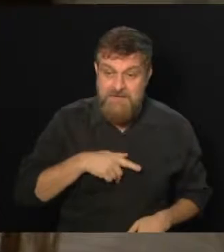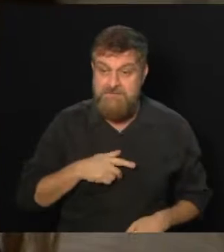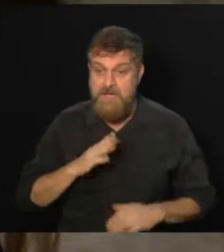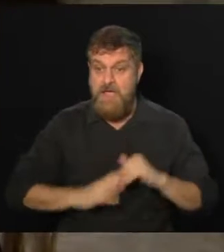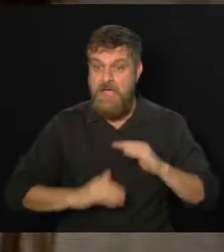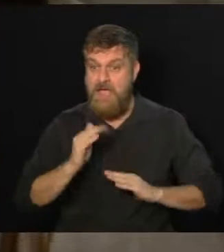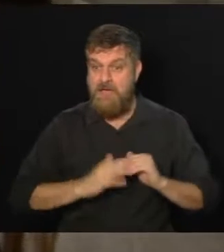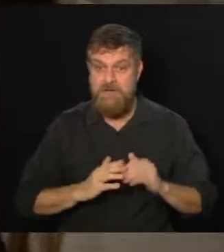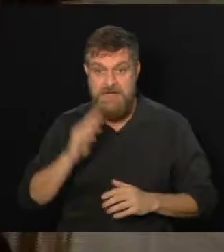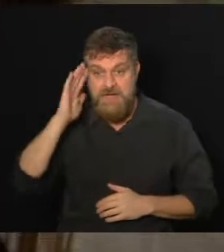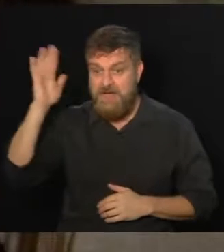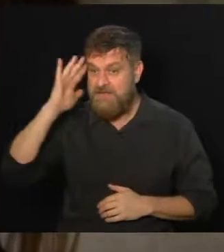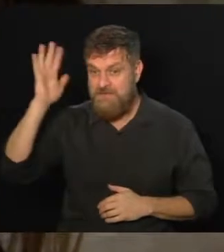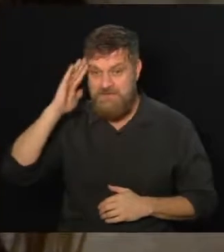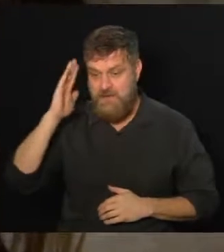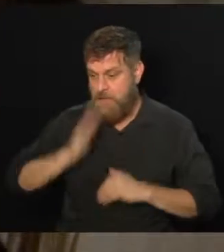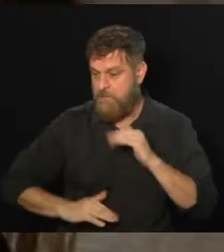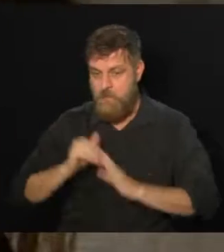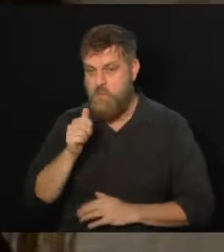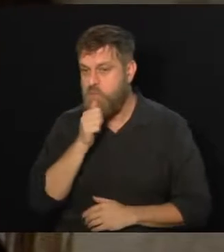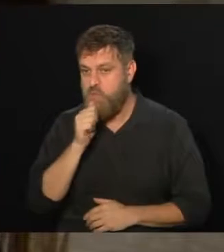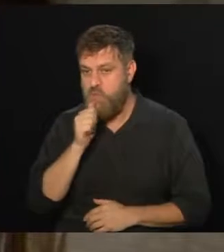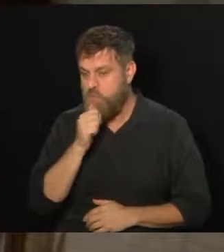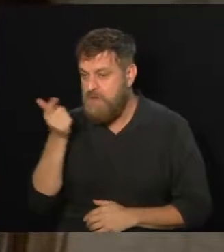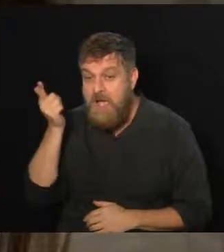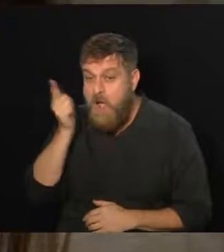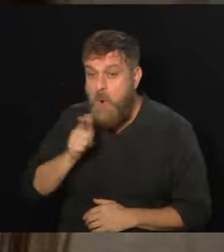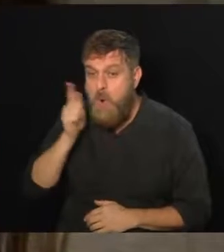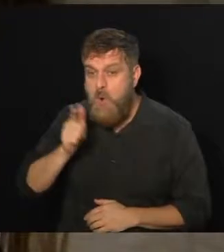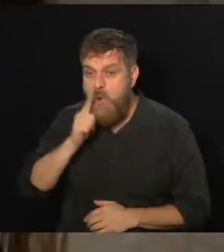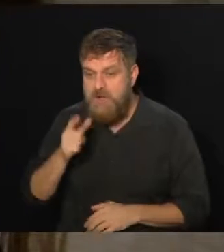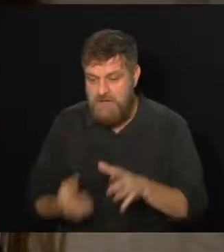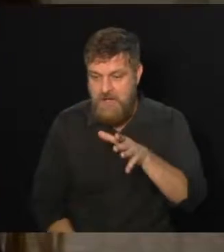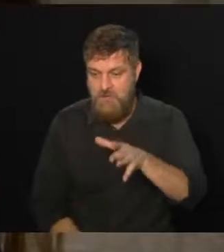que teoricamente ficaram engavetadas, né? Que ele não conseguiu